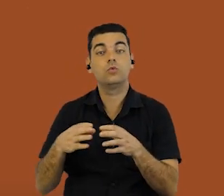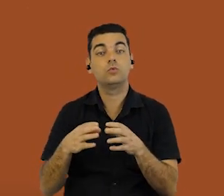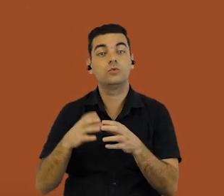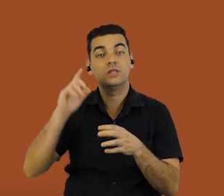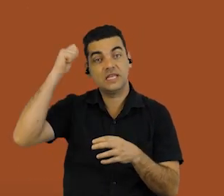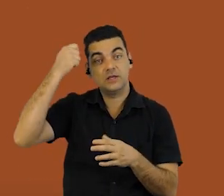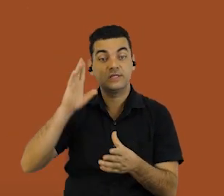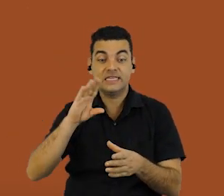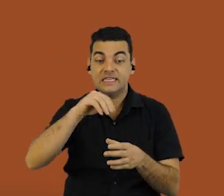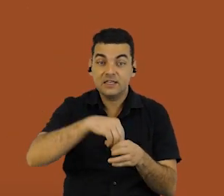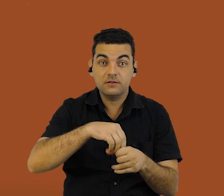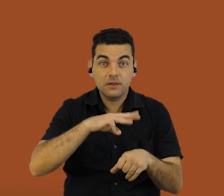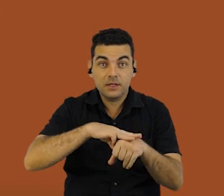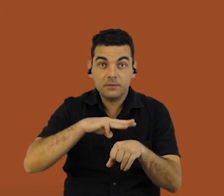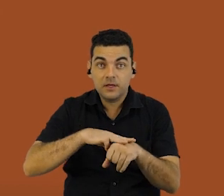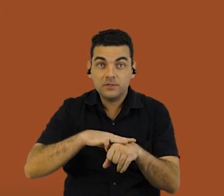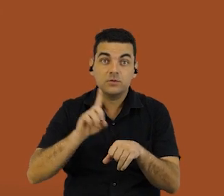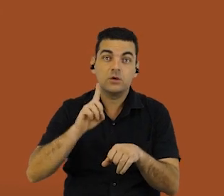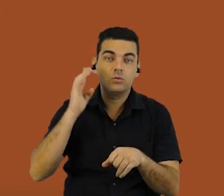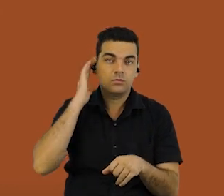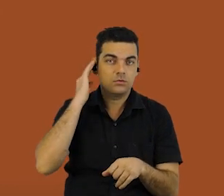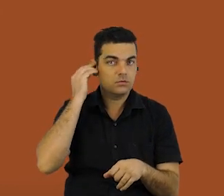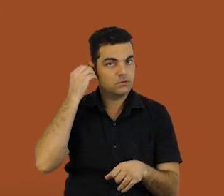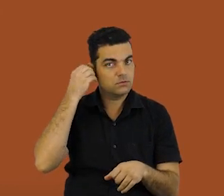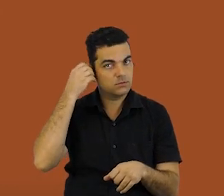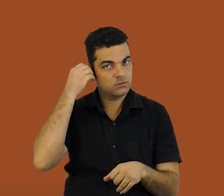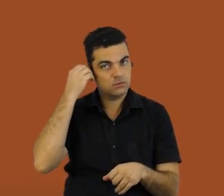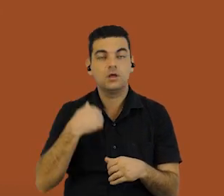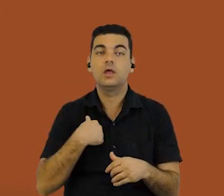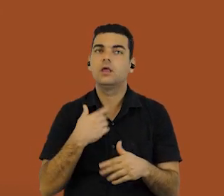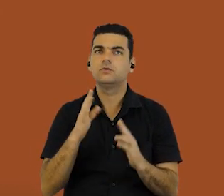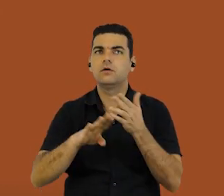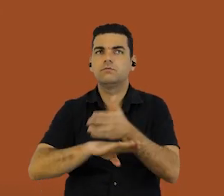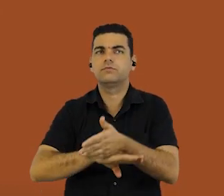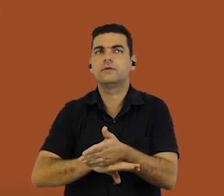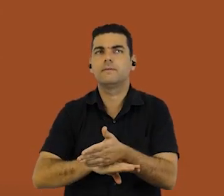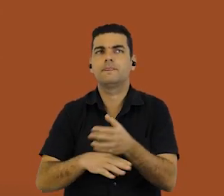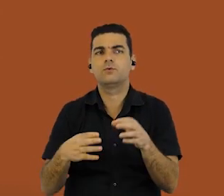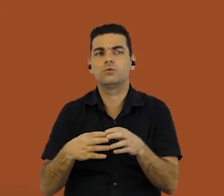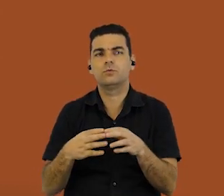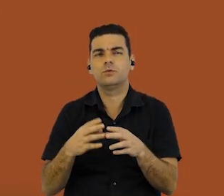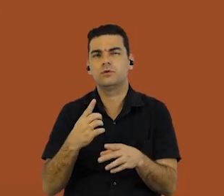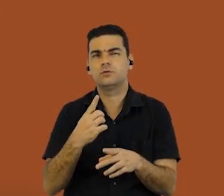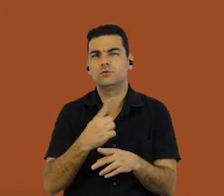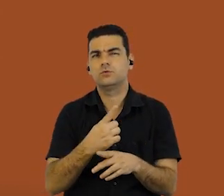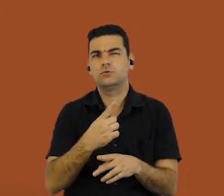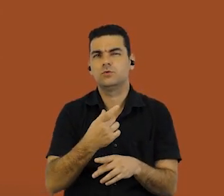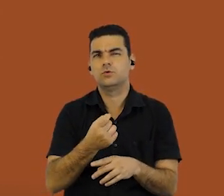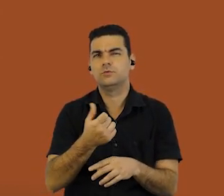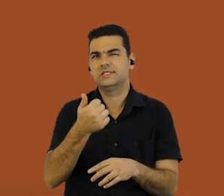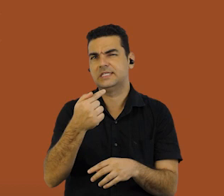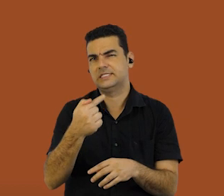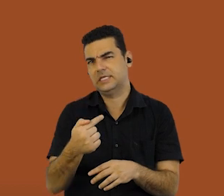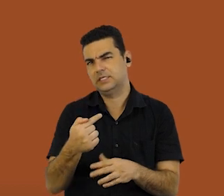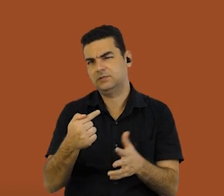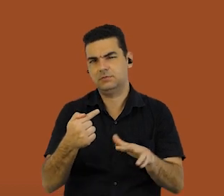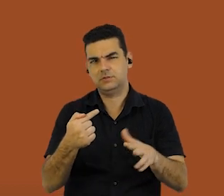né, dentro da matemática? Eu participei de uma mesa em 2017,